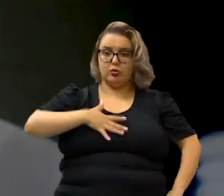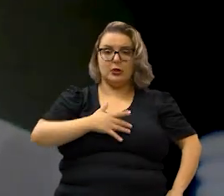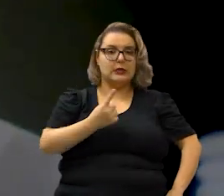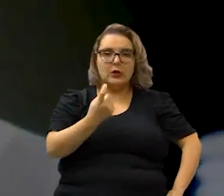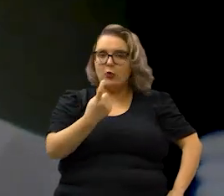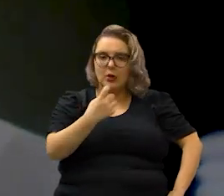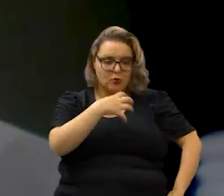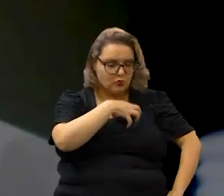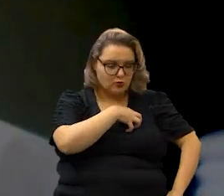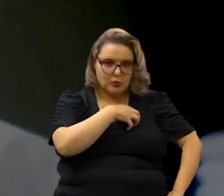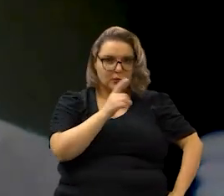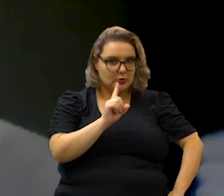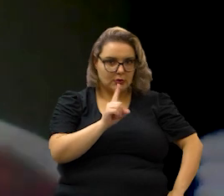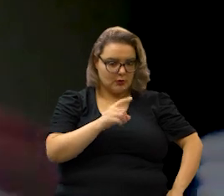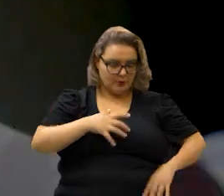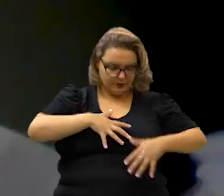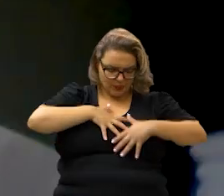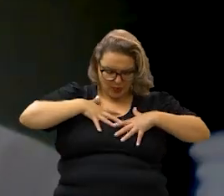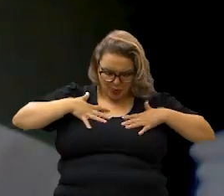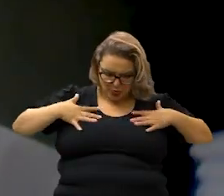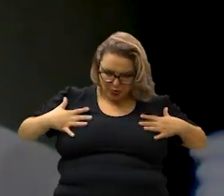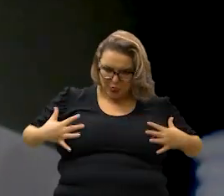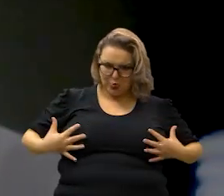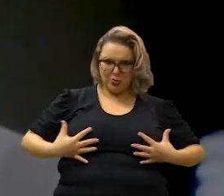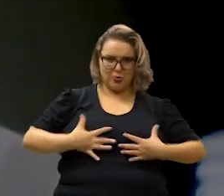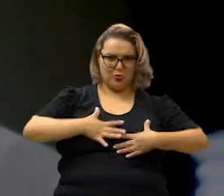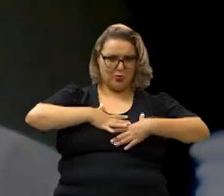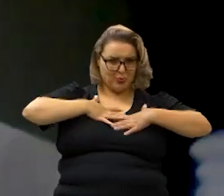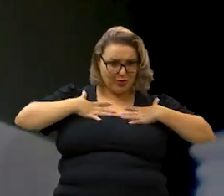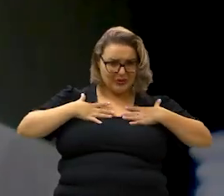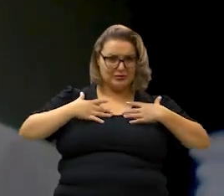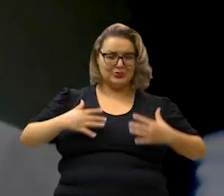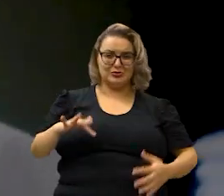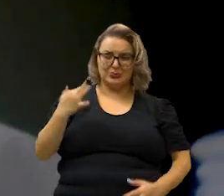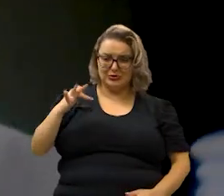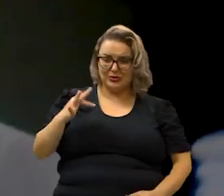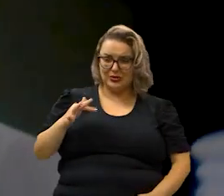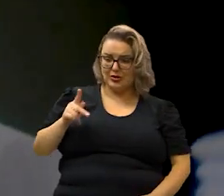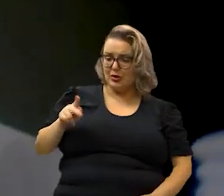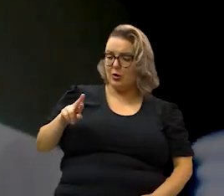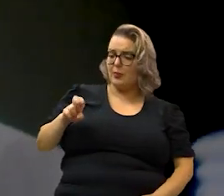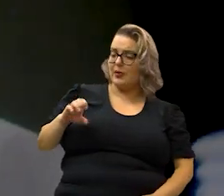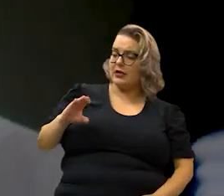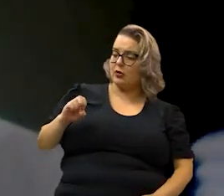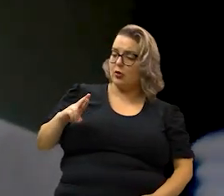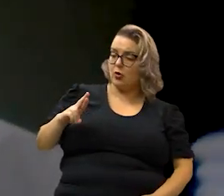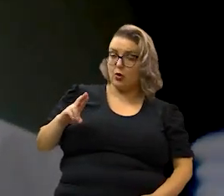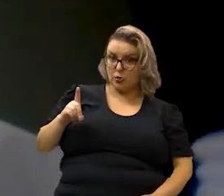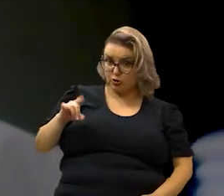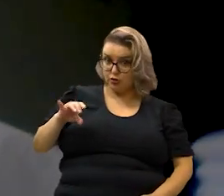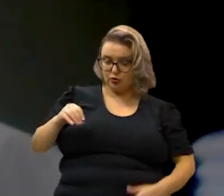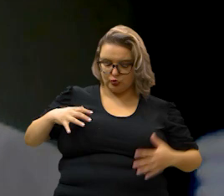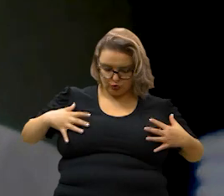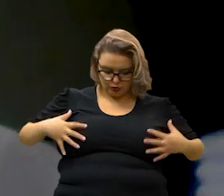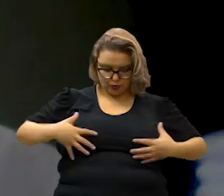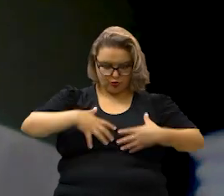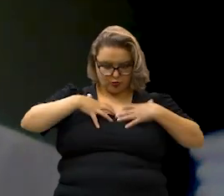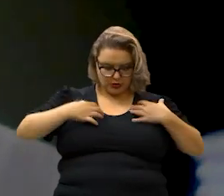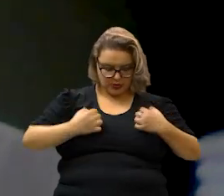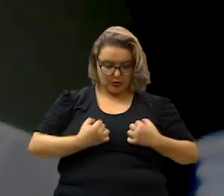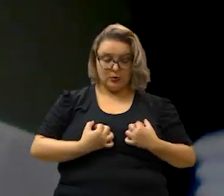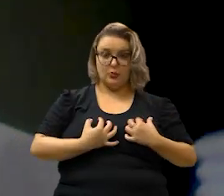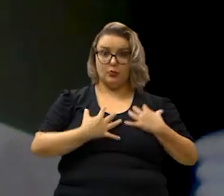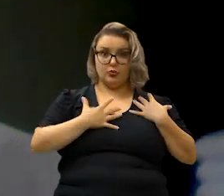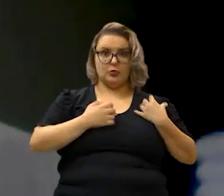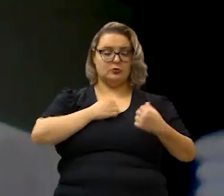Não é um único ponto que dói, mas dói toda esta região chamada precórdio. Ela pode se